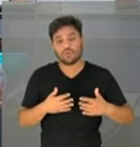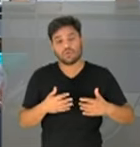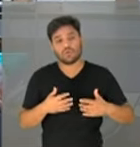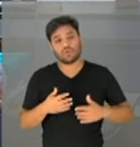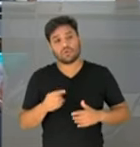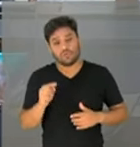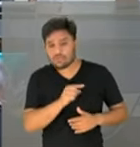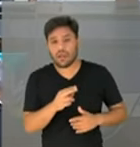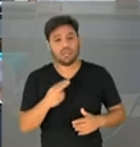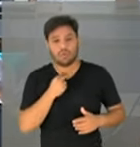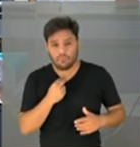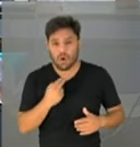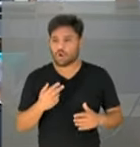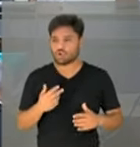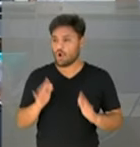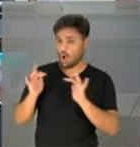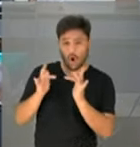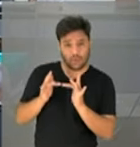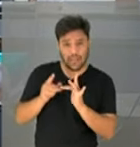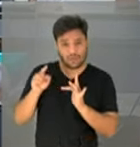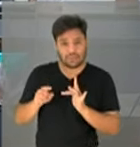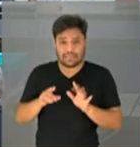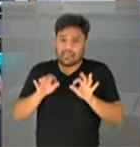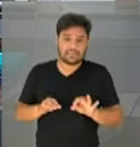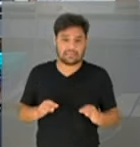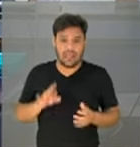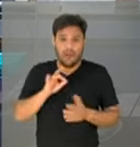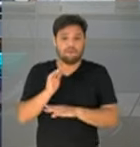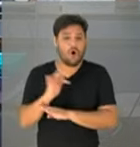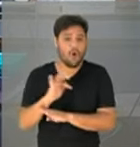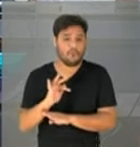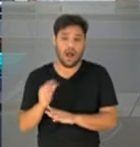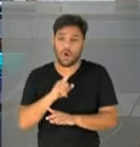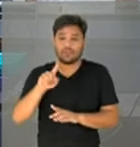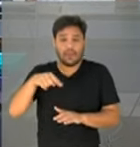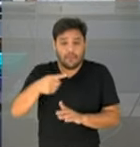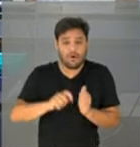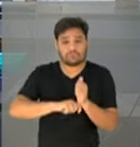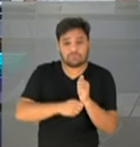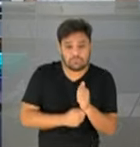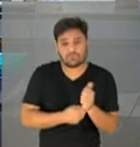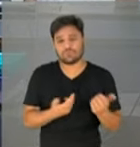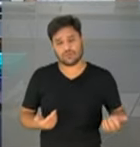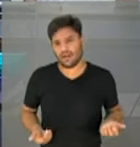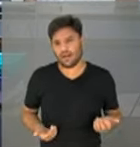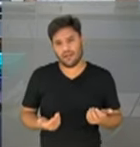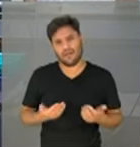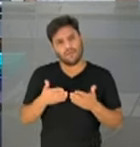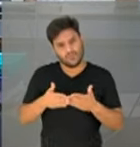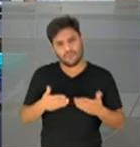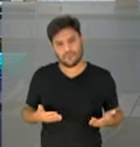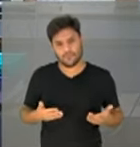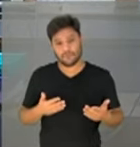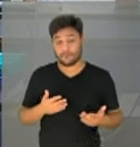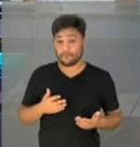que Vossa Excelência não pode tornar um contrato desse irregular. E ainda decretar sigilo na sequência? Eu acho que é a décima vez que o senhor